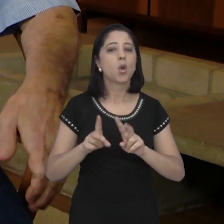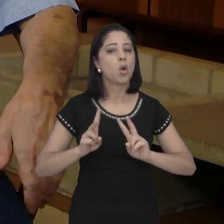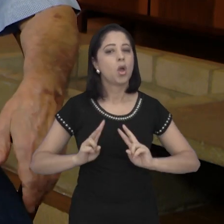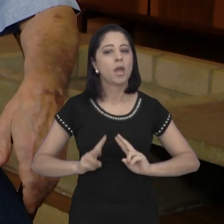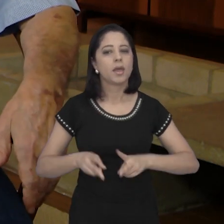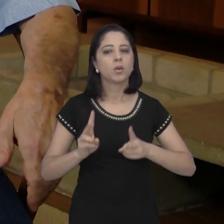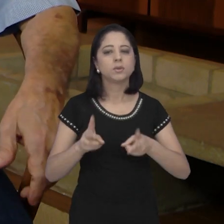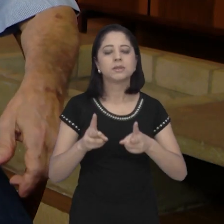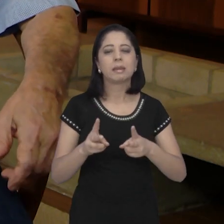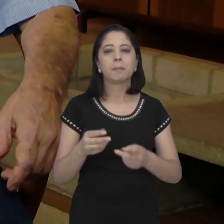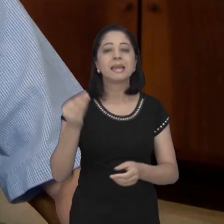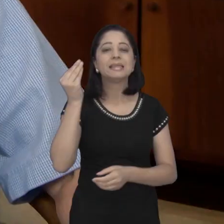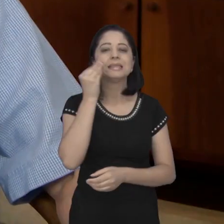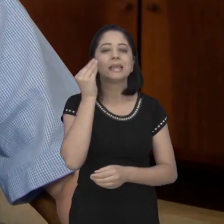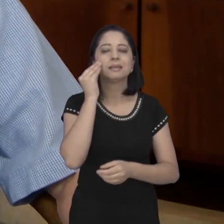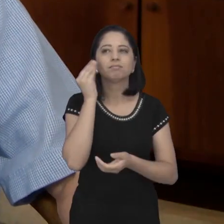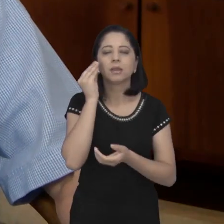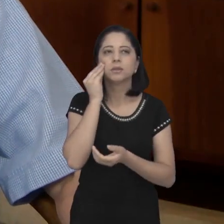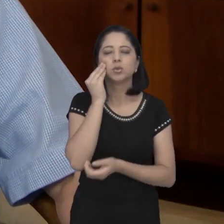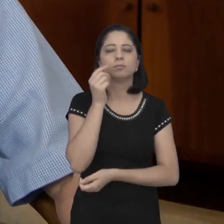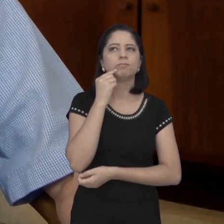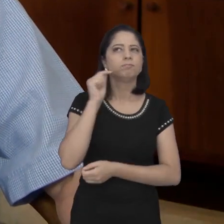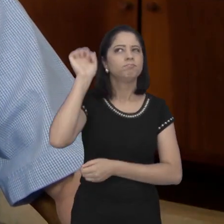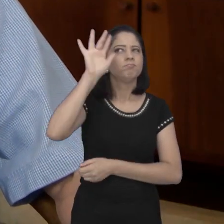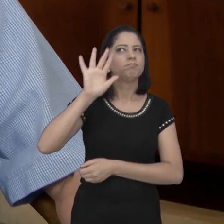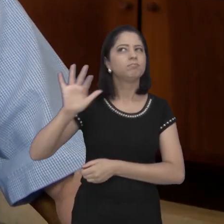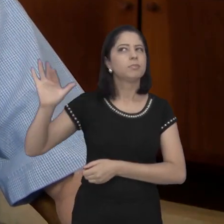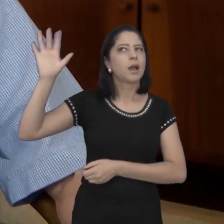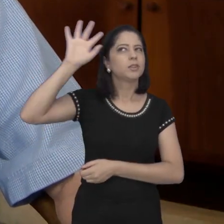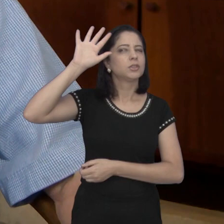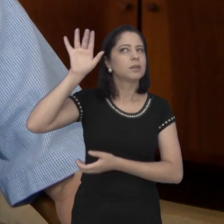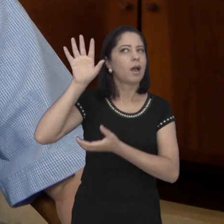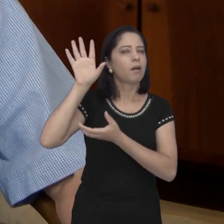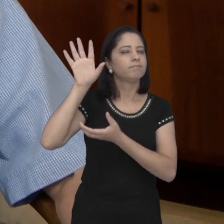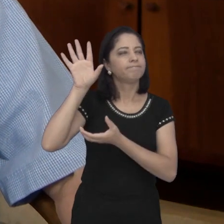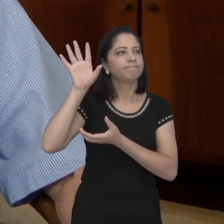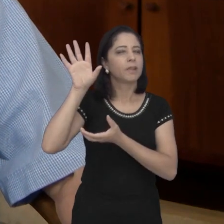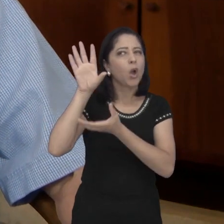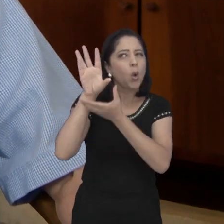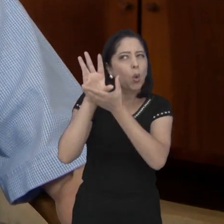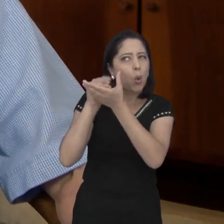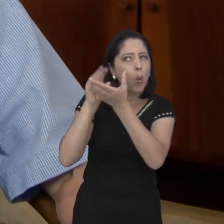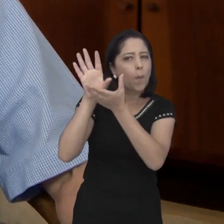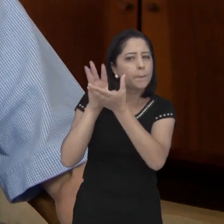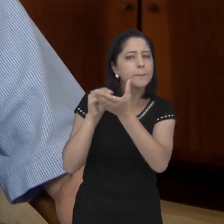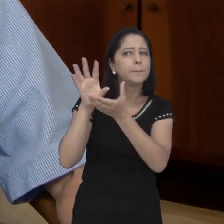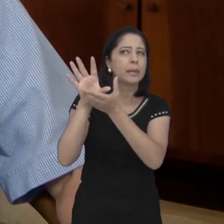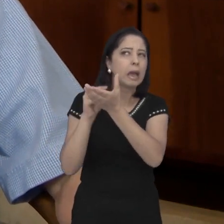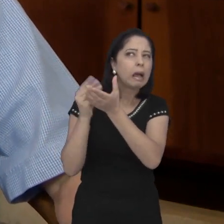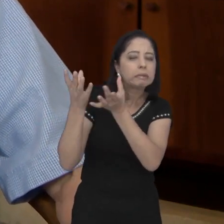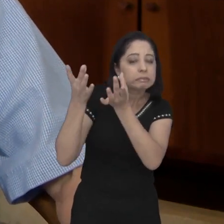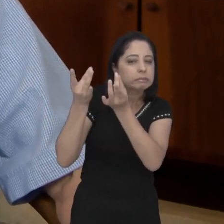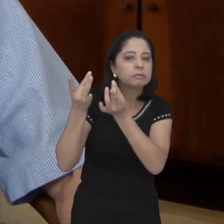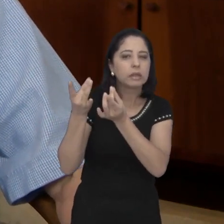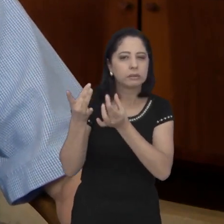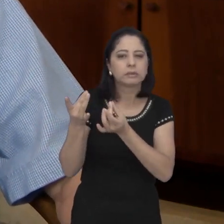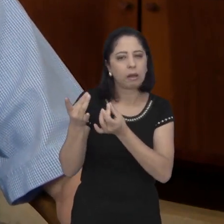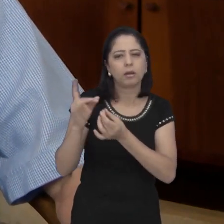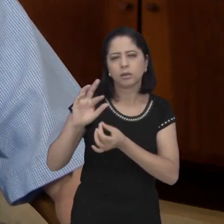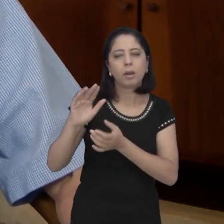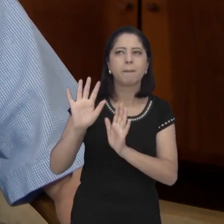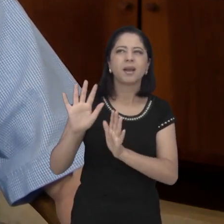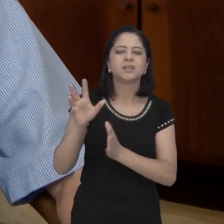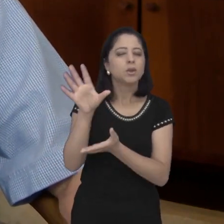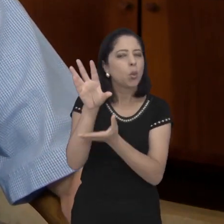Silvia adquirimos a casa, né. Quando eu vim para cá, para casa, eu mexi